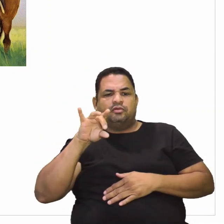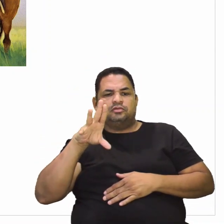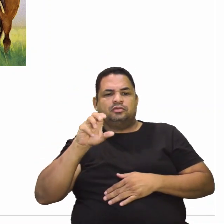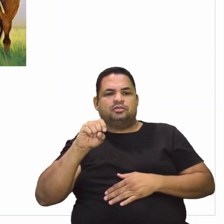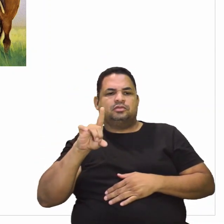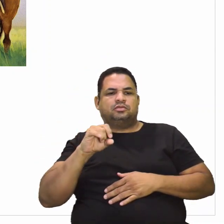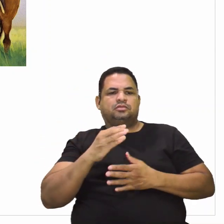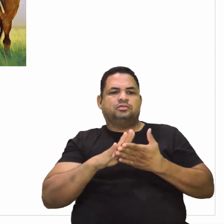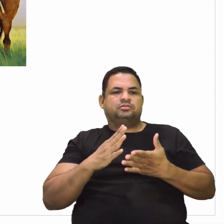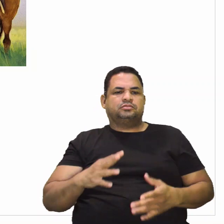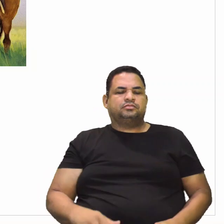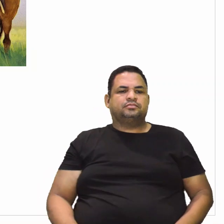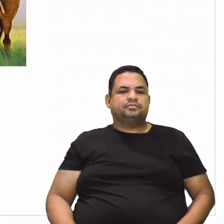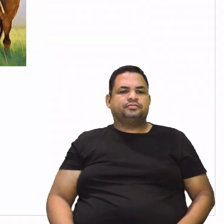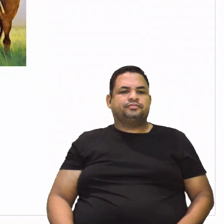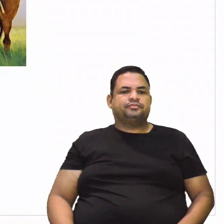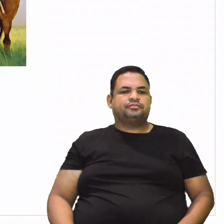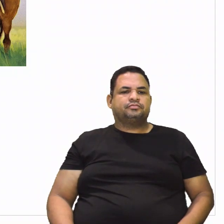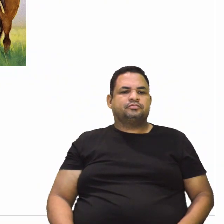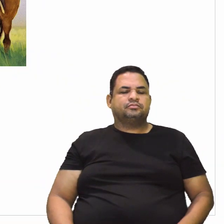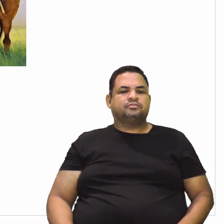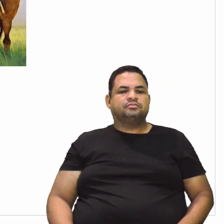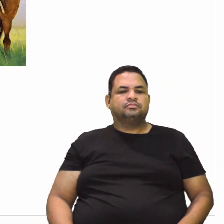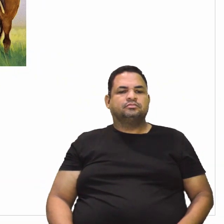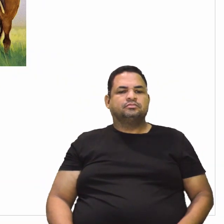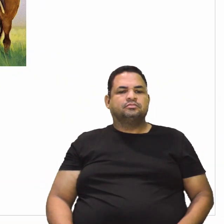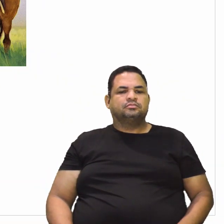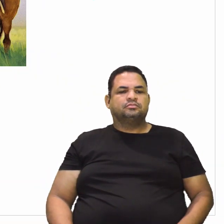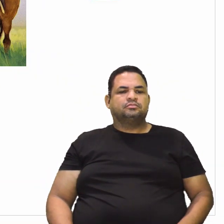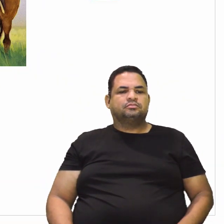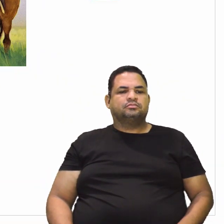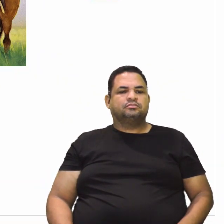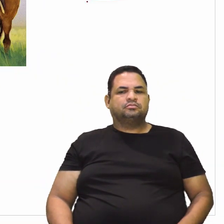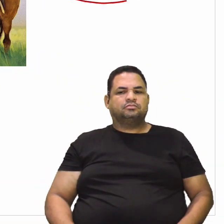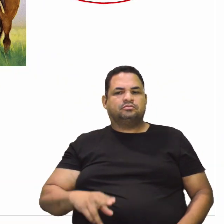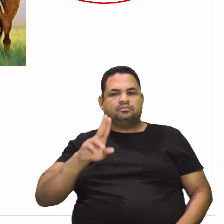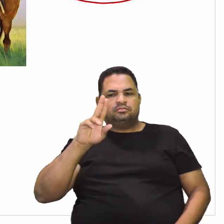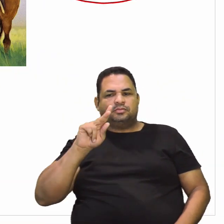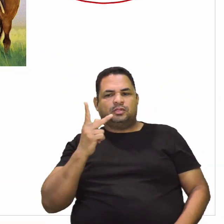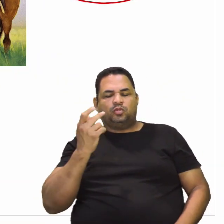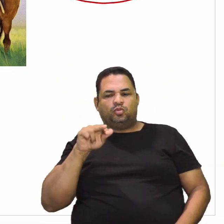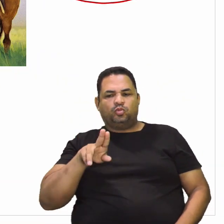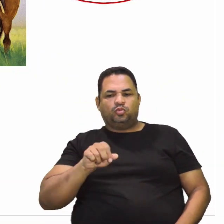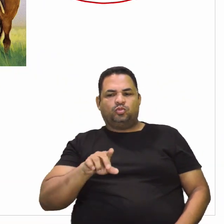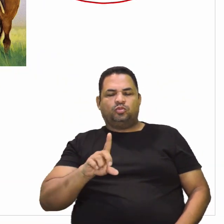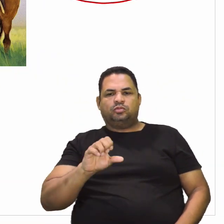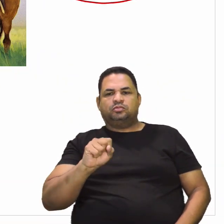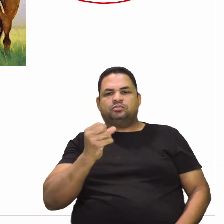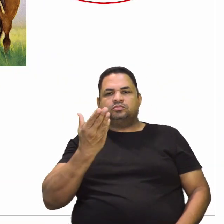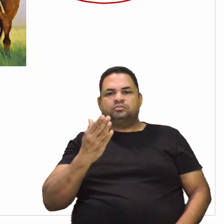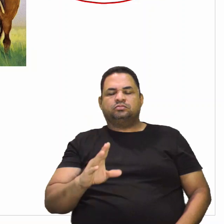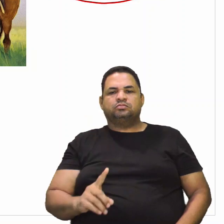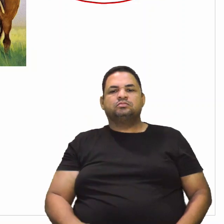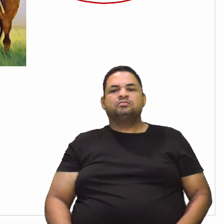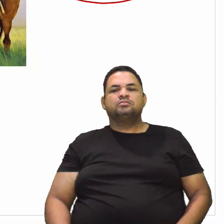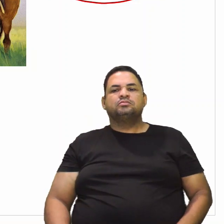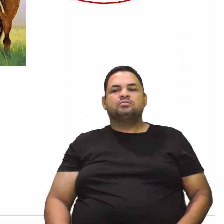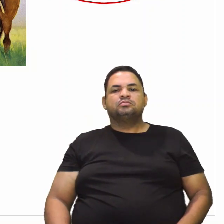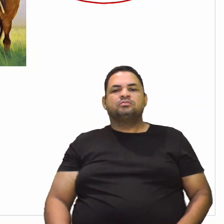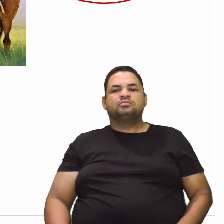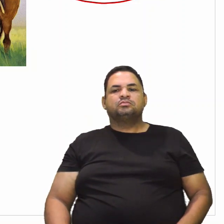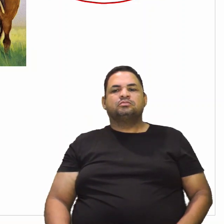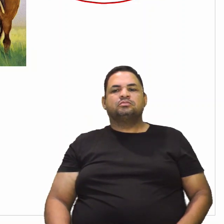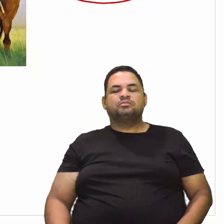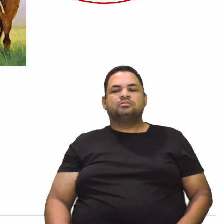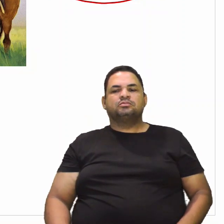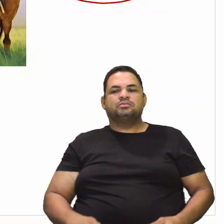ostrogodos, visigodos e assim por diante. E olha que esses hunos aqui, não é aquele uno do baralho